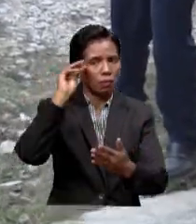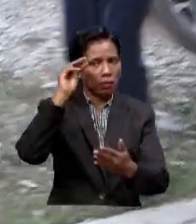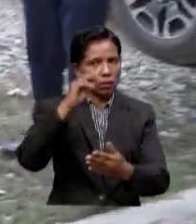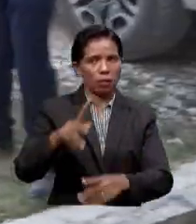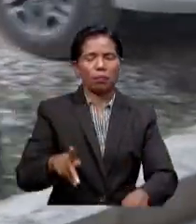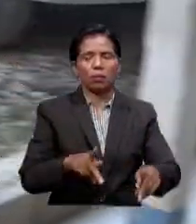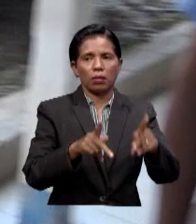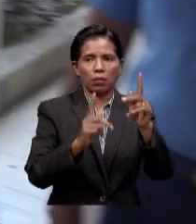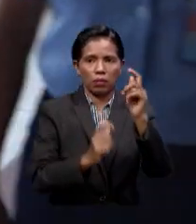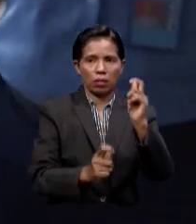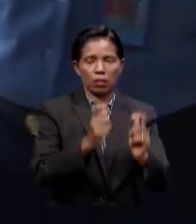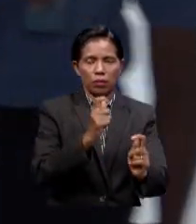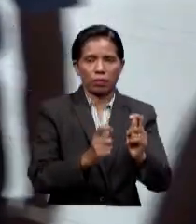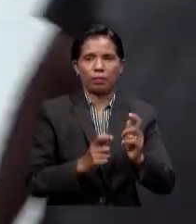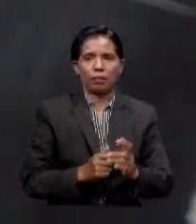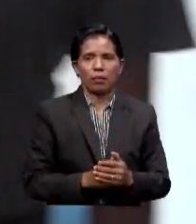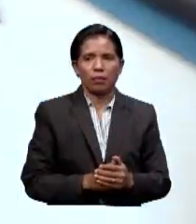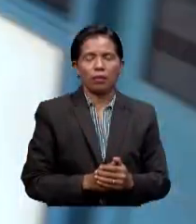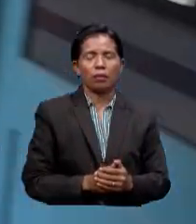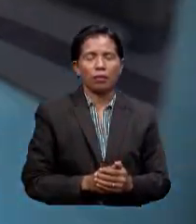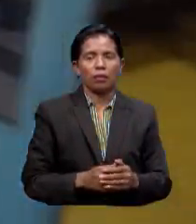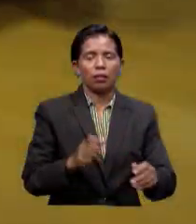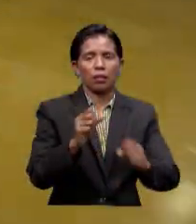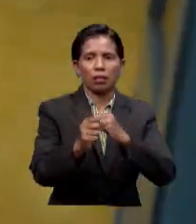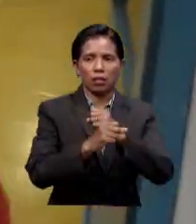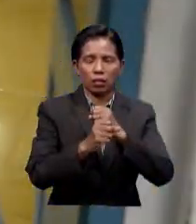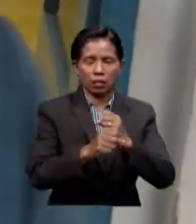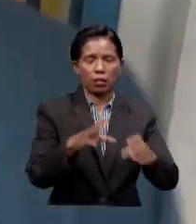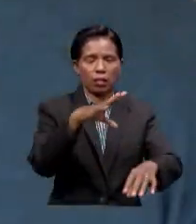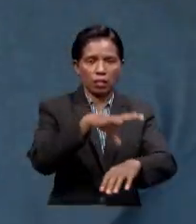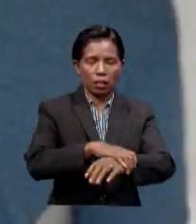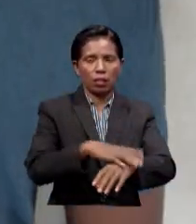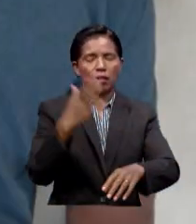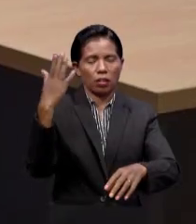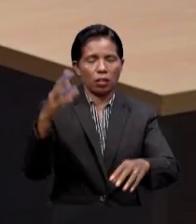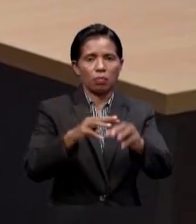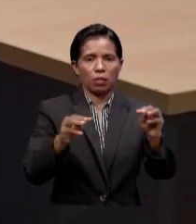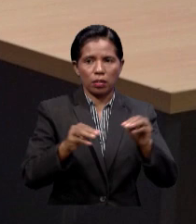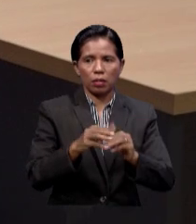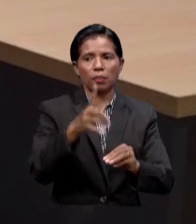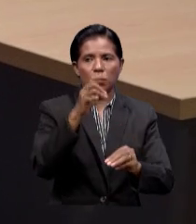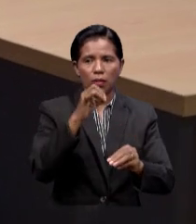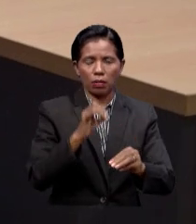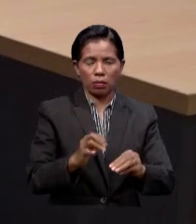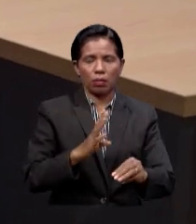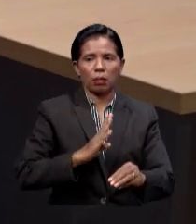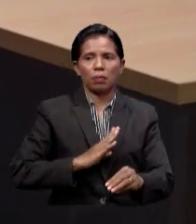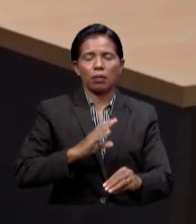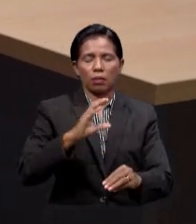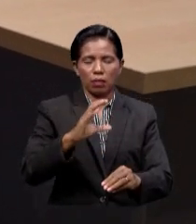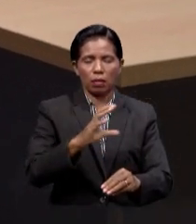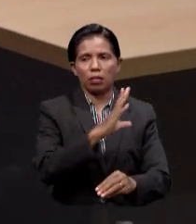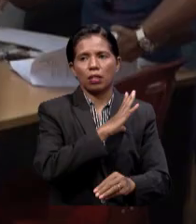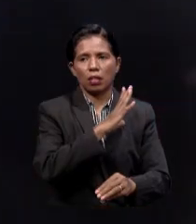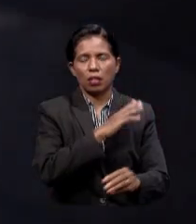no Tribunal. Enquanto suspeito caso abuso sexual detém ona e a cela comando município dele, no Bocau, Rodihen